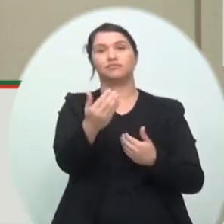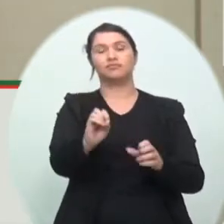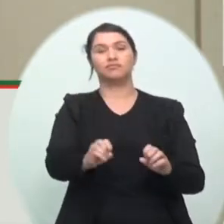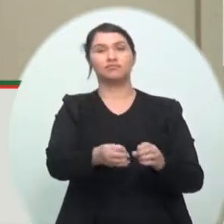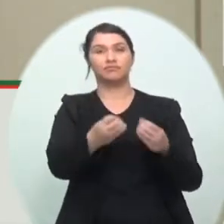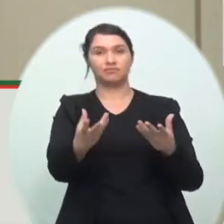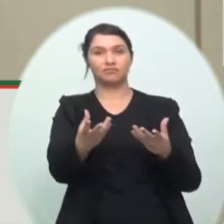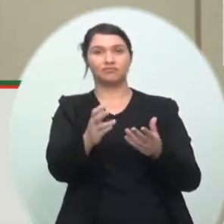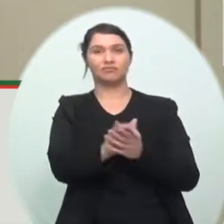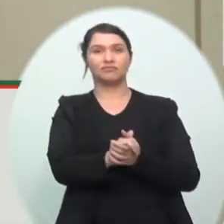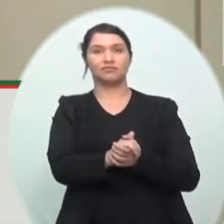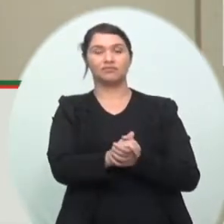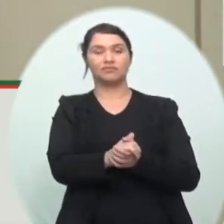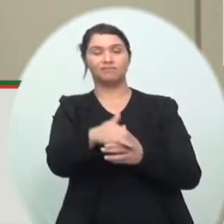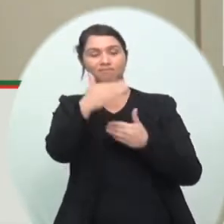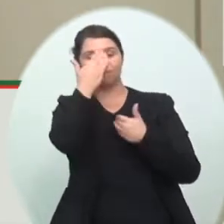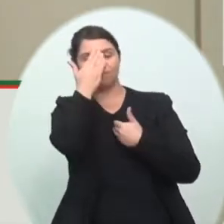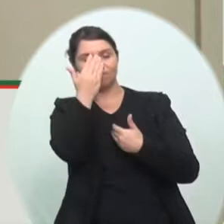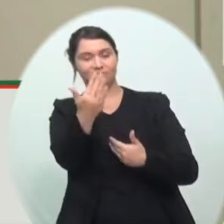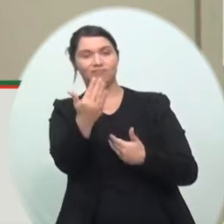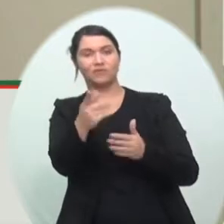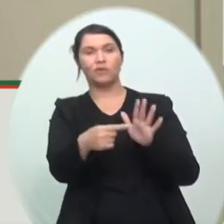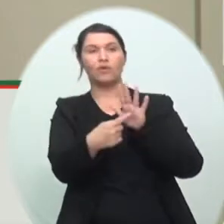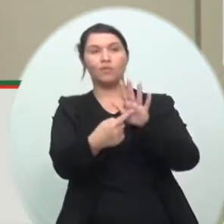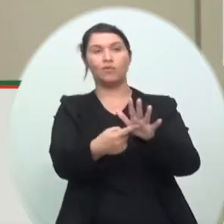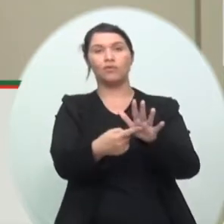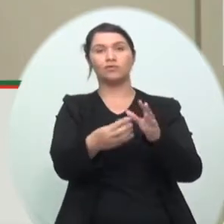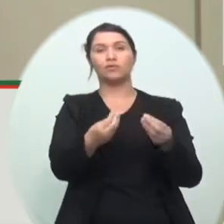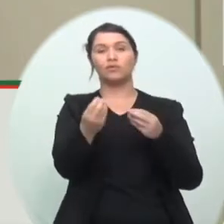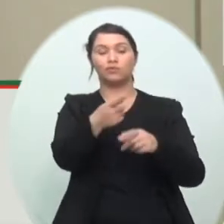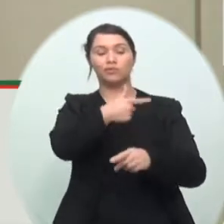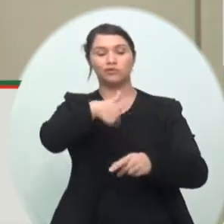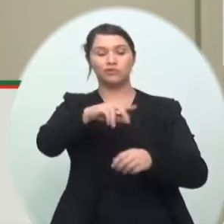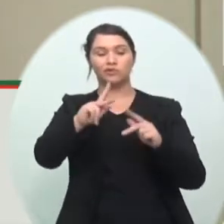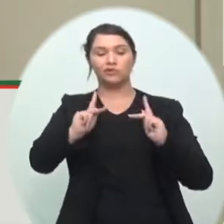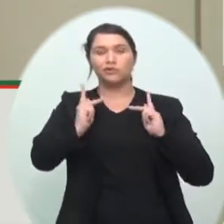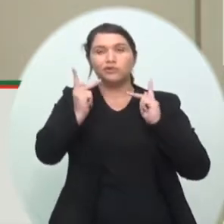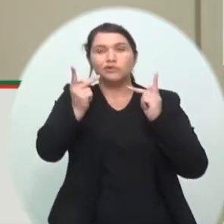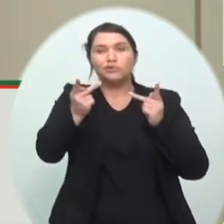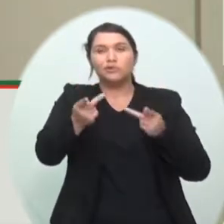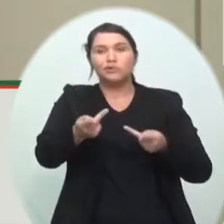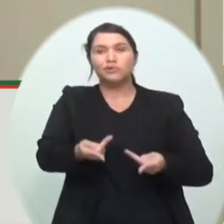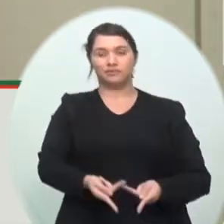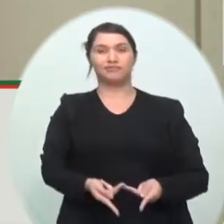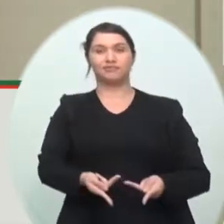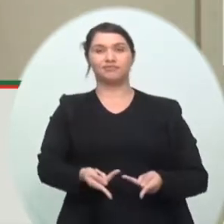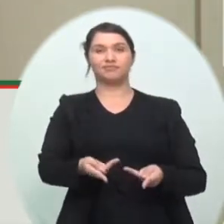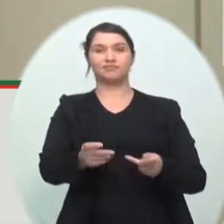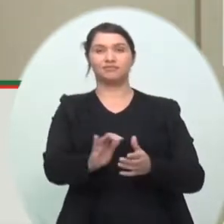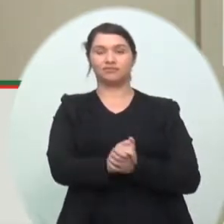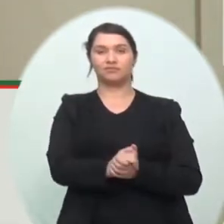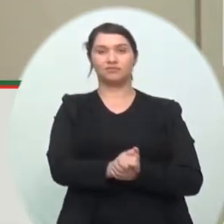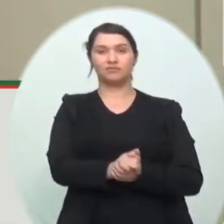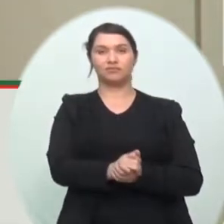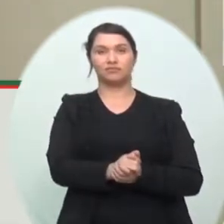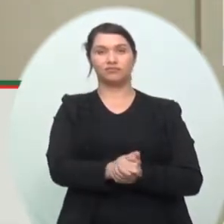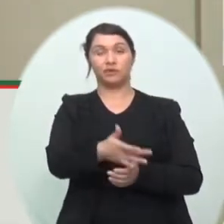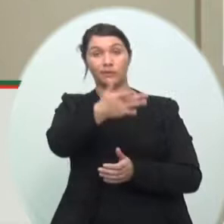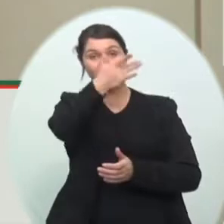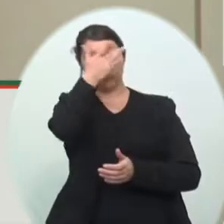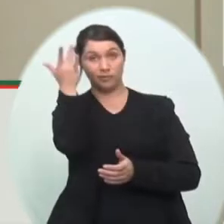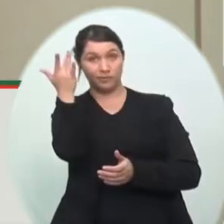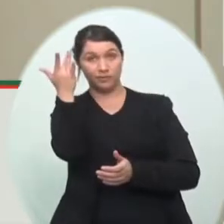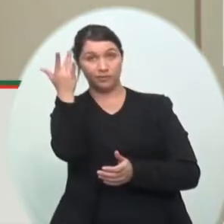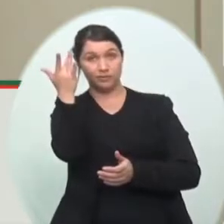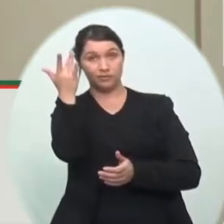que a gratidão nos torna humanos, né, vereador Tuninho? A gratidão dá o senso de humanidade para nós. Um sábio, eu vou ter que ler, diz